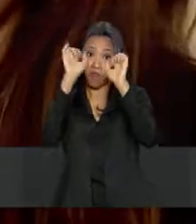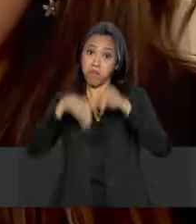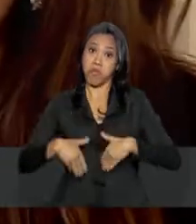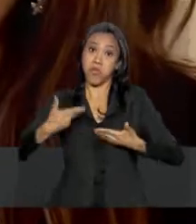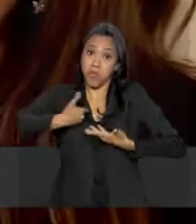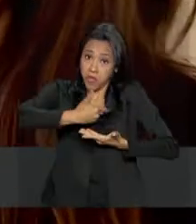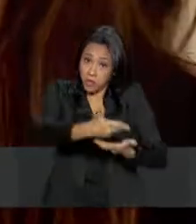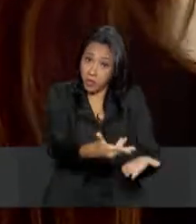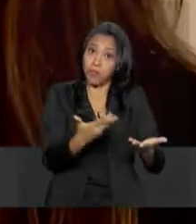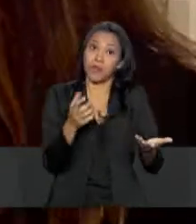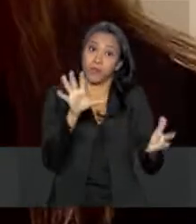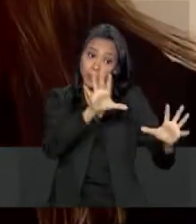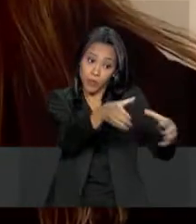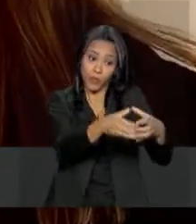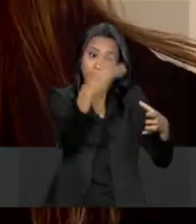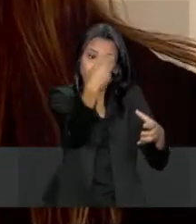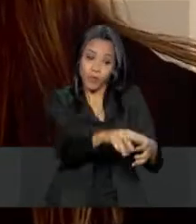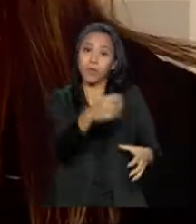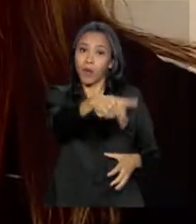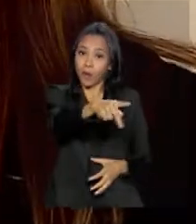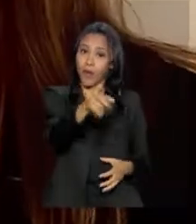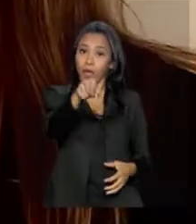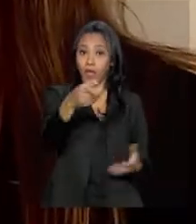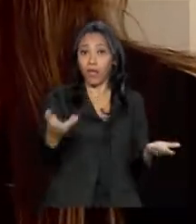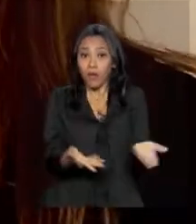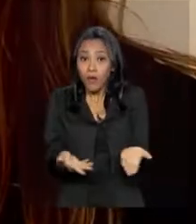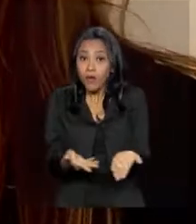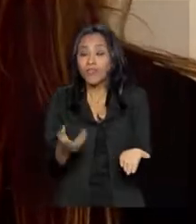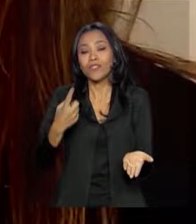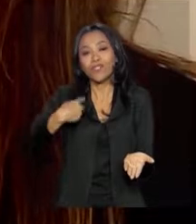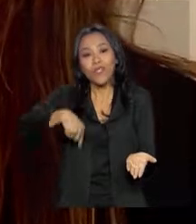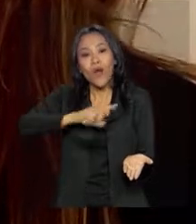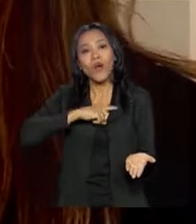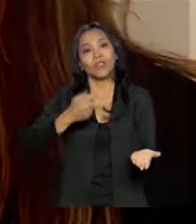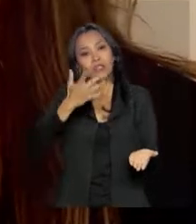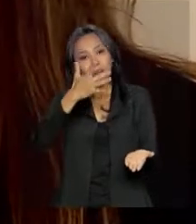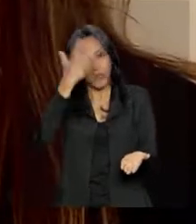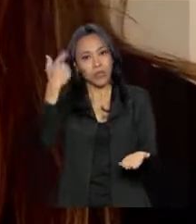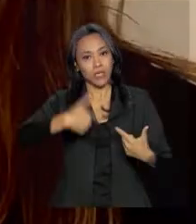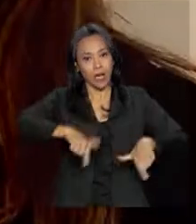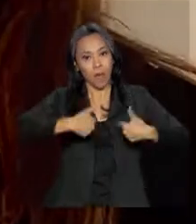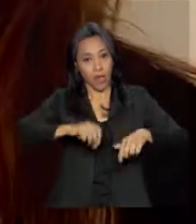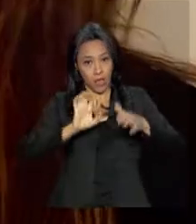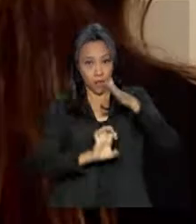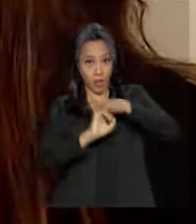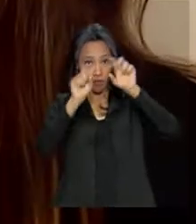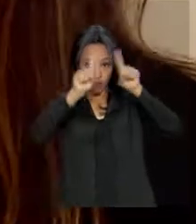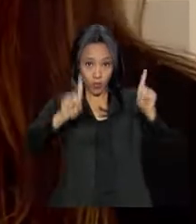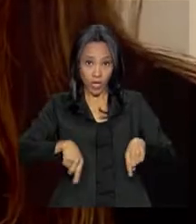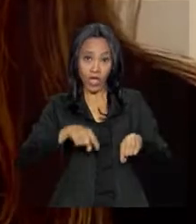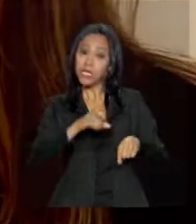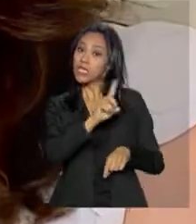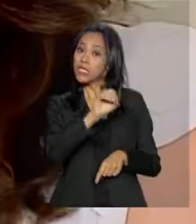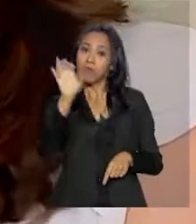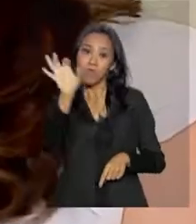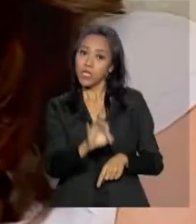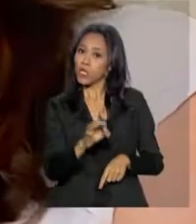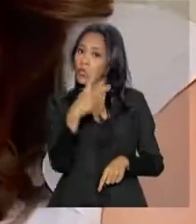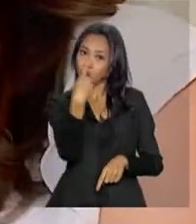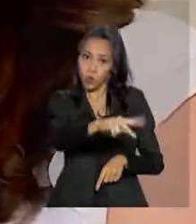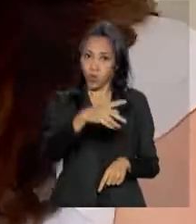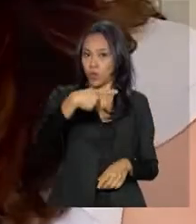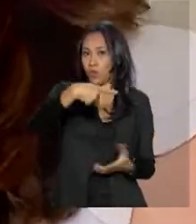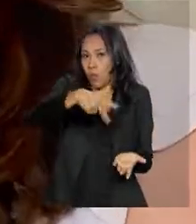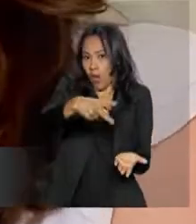pela colônia brasileira de tênis paraguais e hoje nossos funcionários são simples entre paraguaios e temos uma excelente relação viver aqui